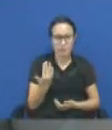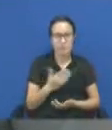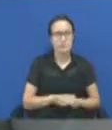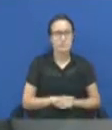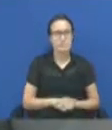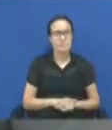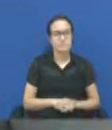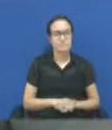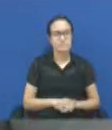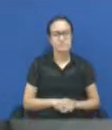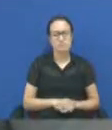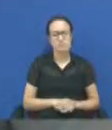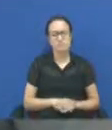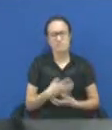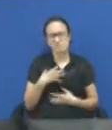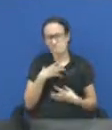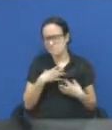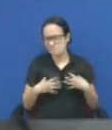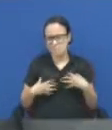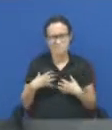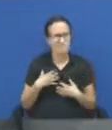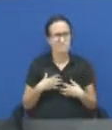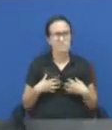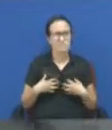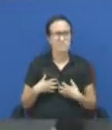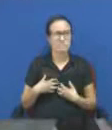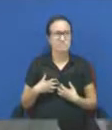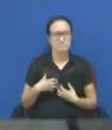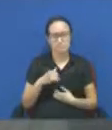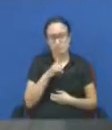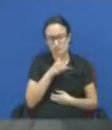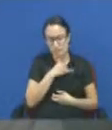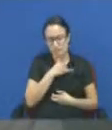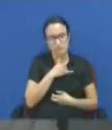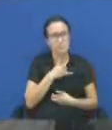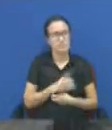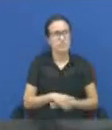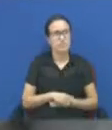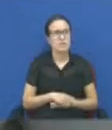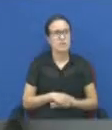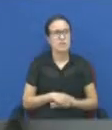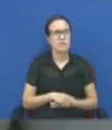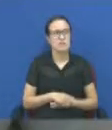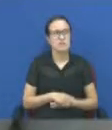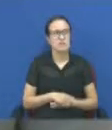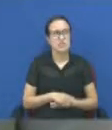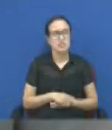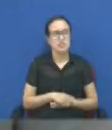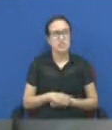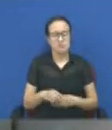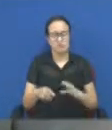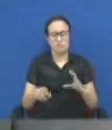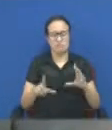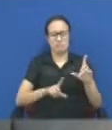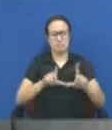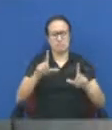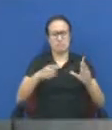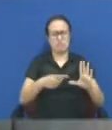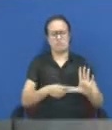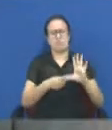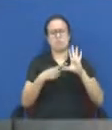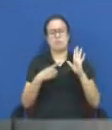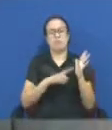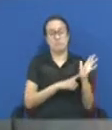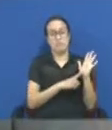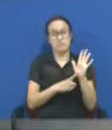Fico realmente também chateado pela notícia que foi relatada pelo Jornal